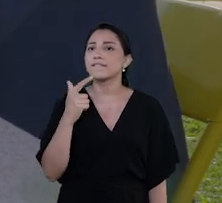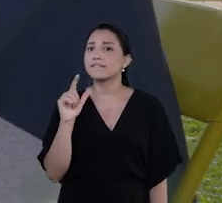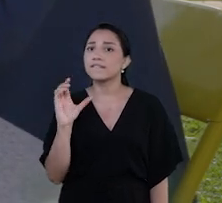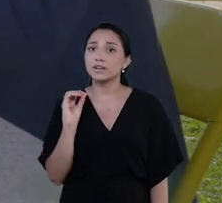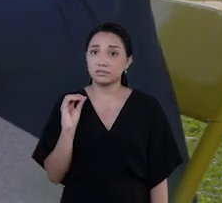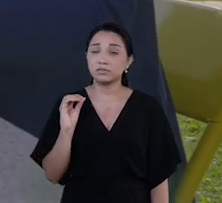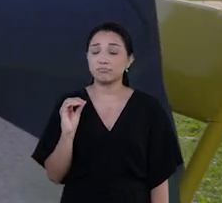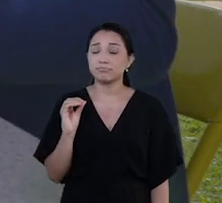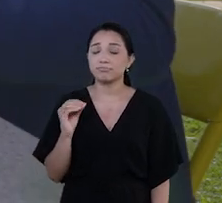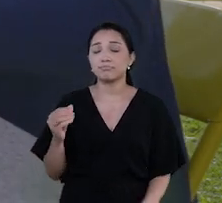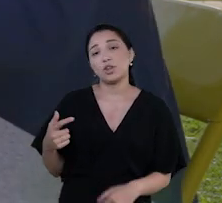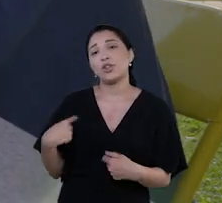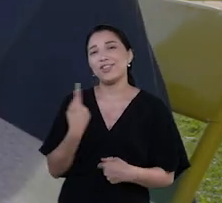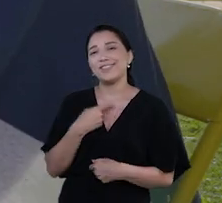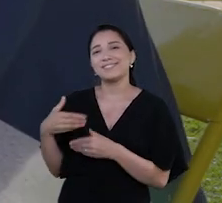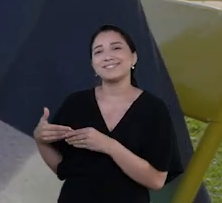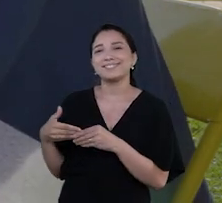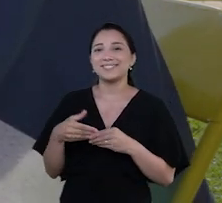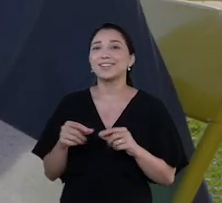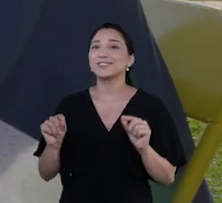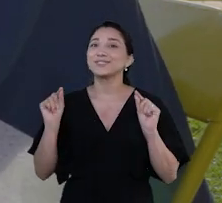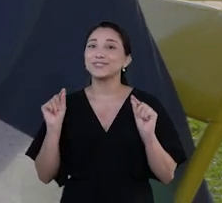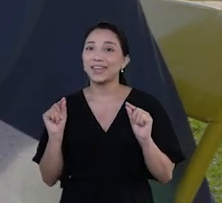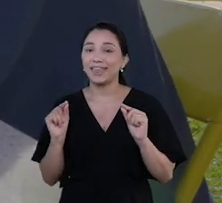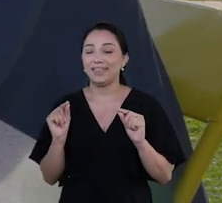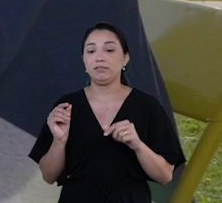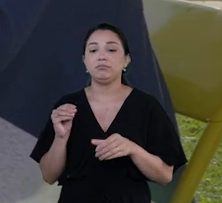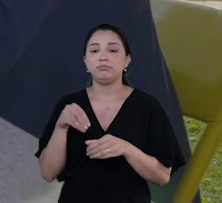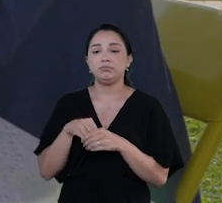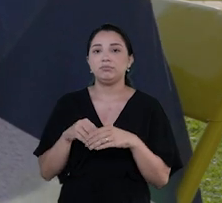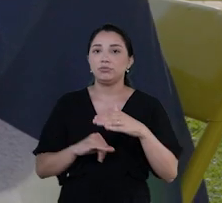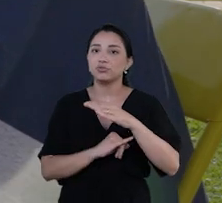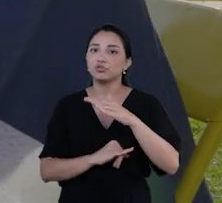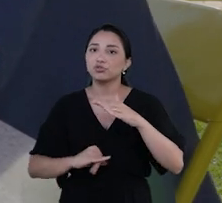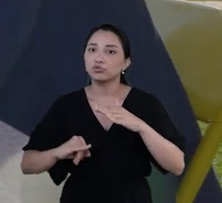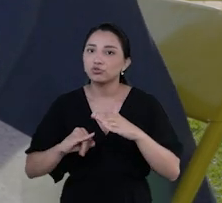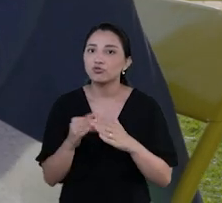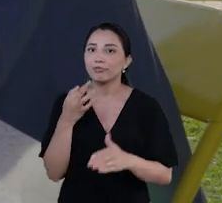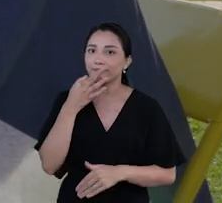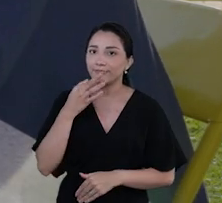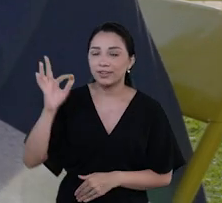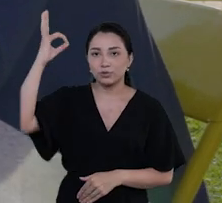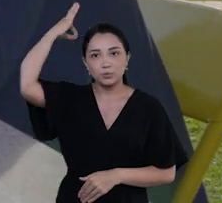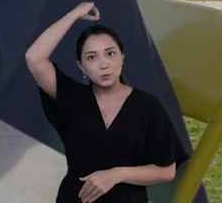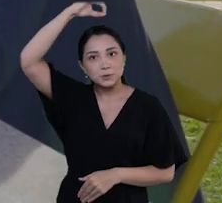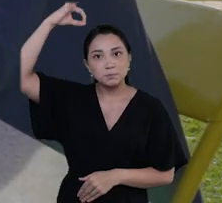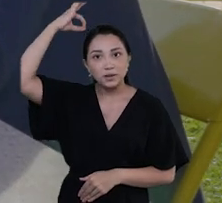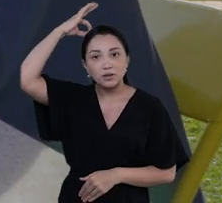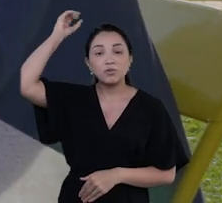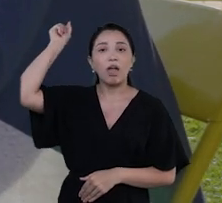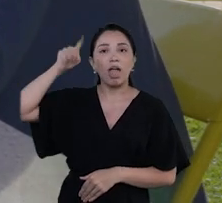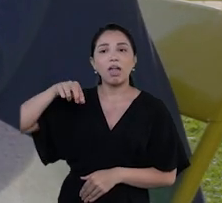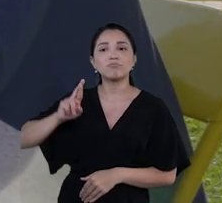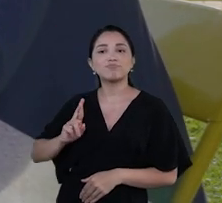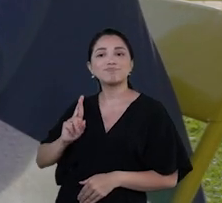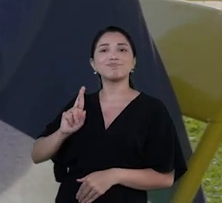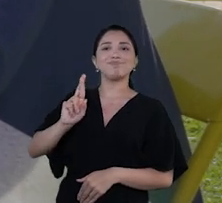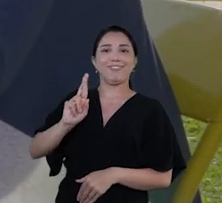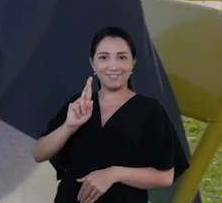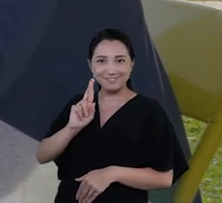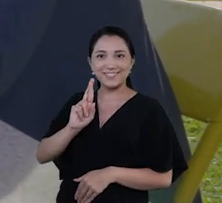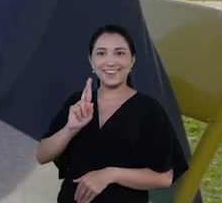institutos Federais e particularmente o Instituto Federal do Espírito Santo é uma grande referência paraa nossa rede né paraa rede